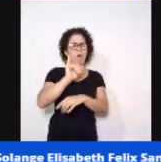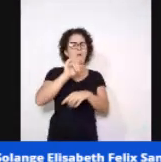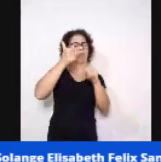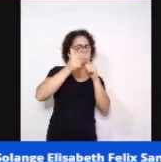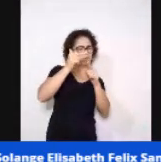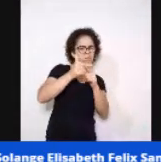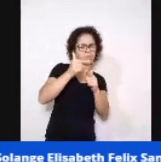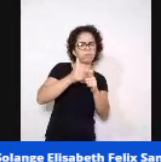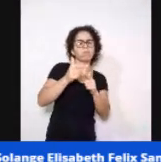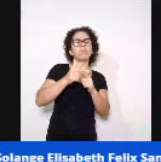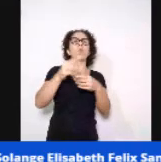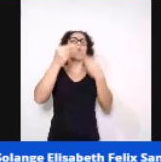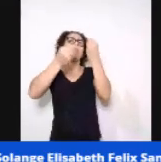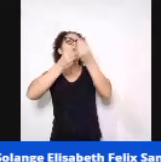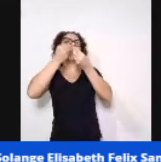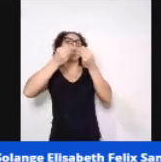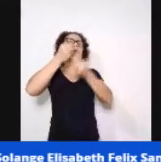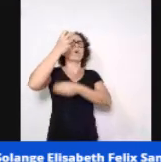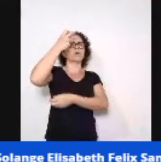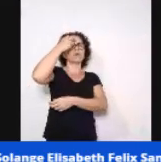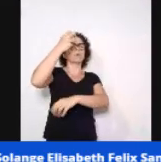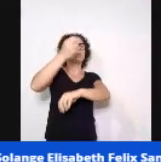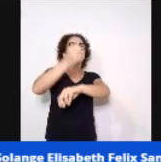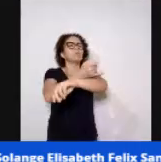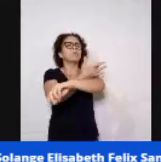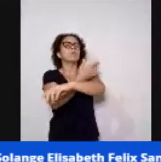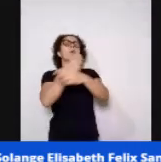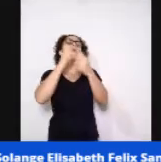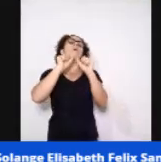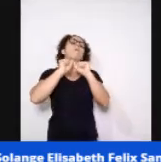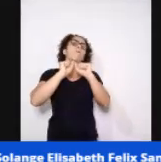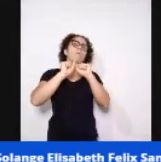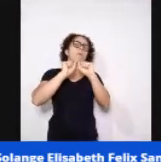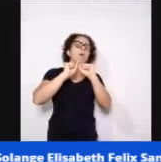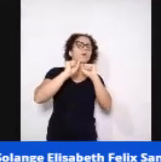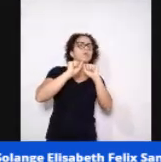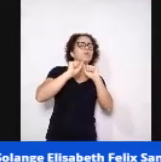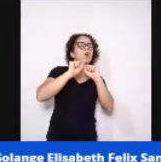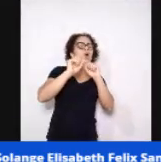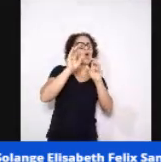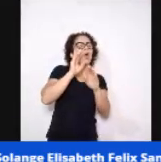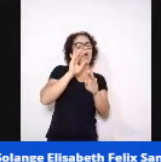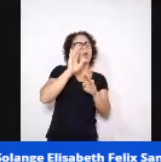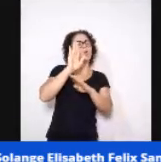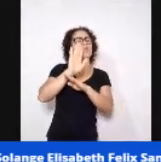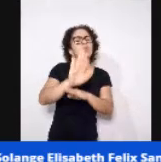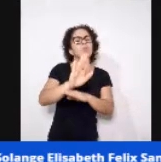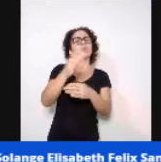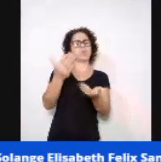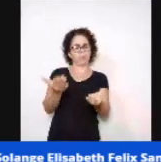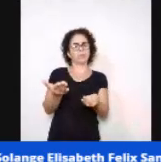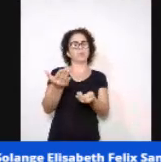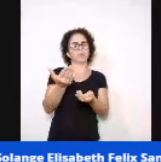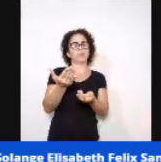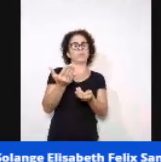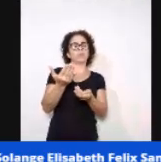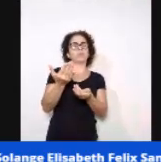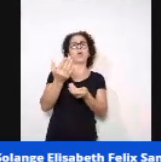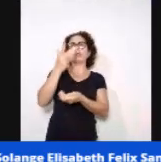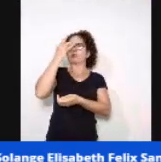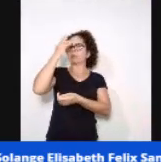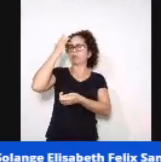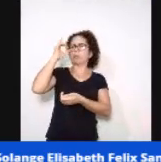te auxiliar neste caso, por exemplo? A gente sabe que é difícil, né, dentro de uma situação como essa de discussão com o chefe,